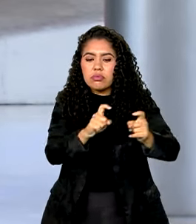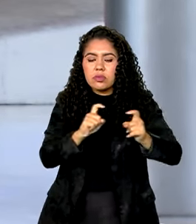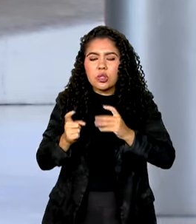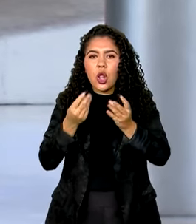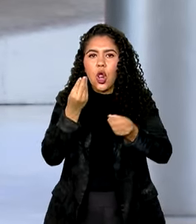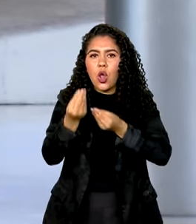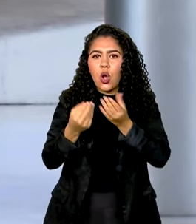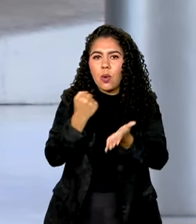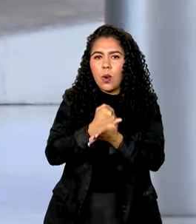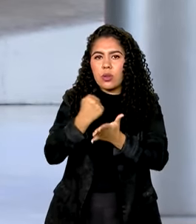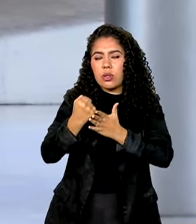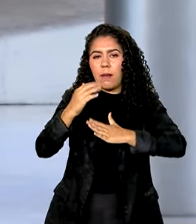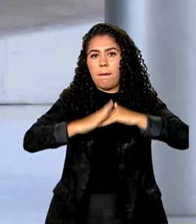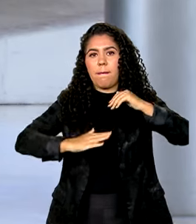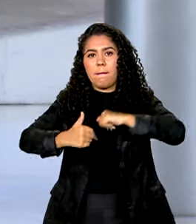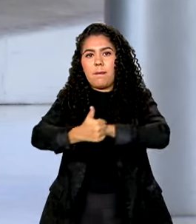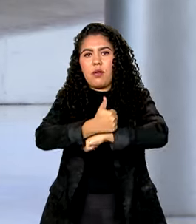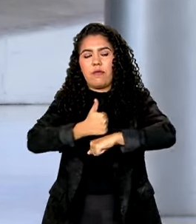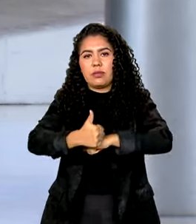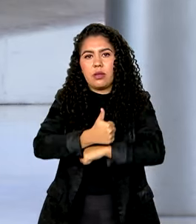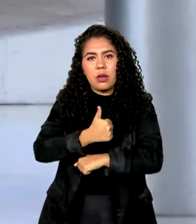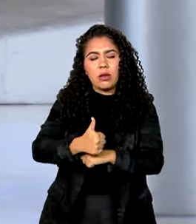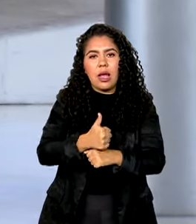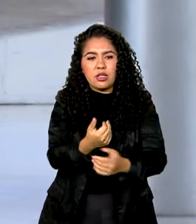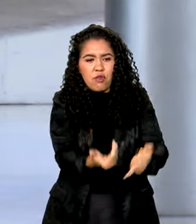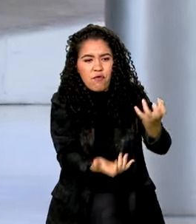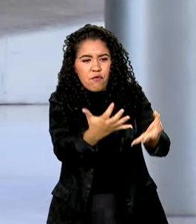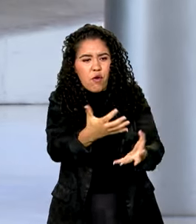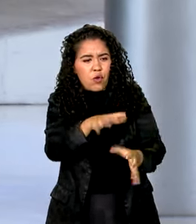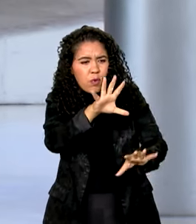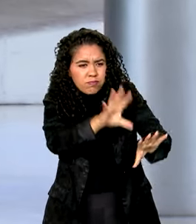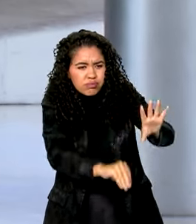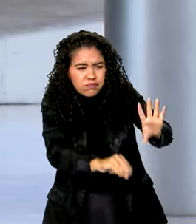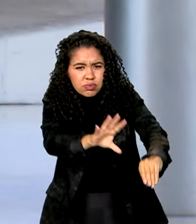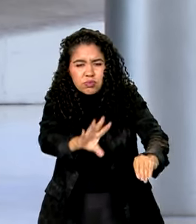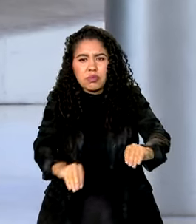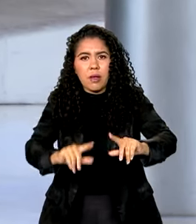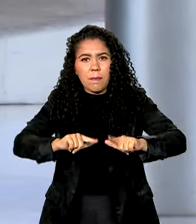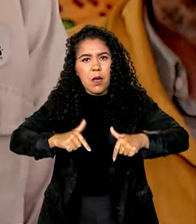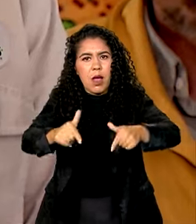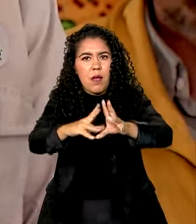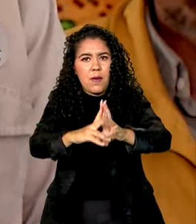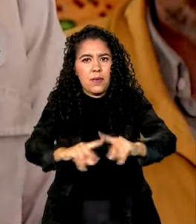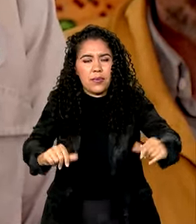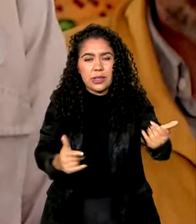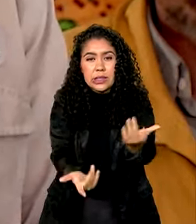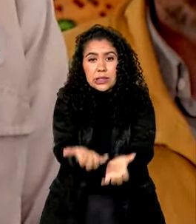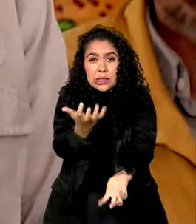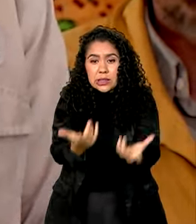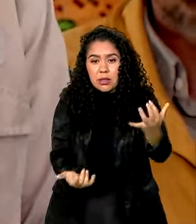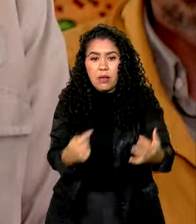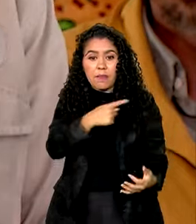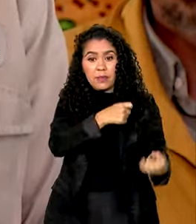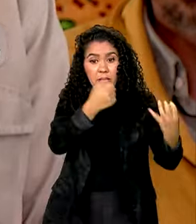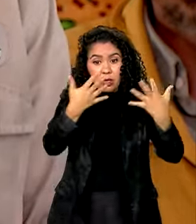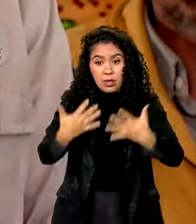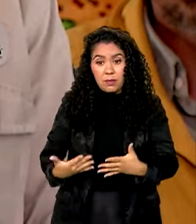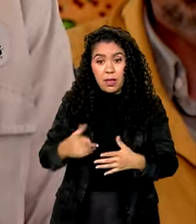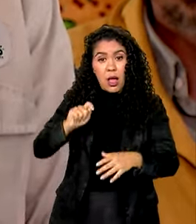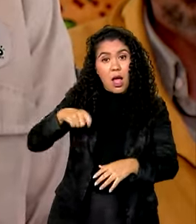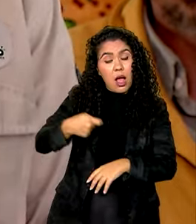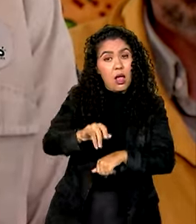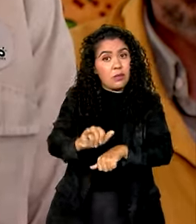contratação de brigadistas e a compra de mais equipamentos de combate aos incêndios. É uma dinâmica